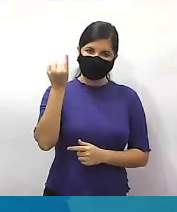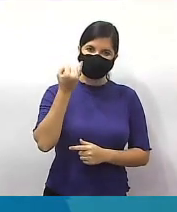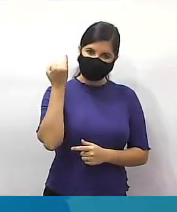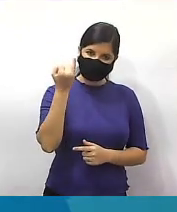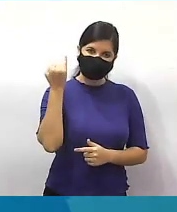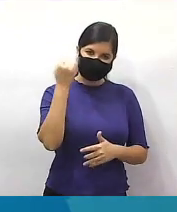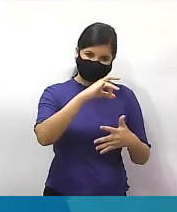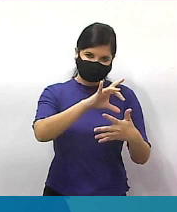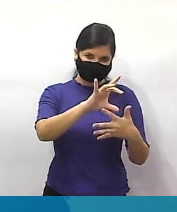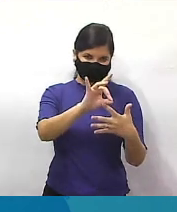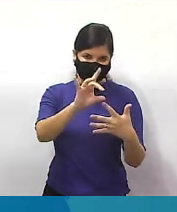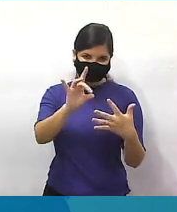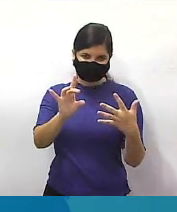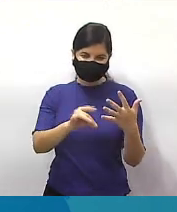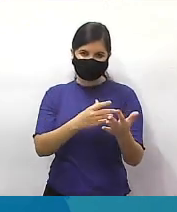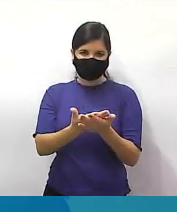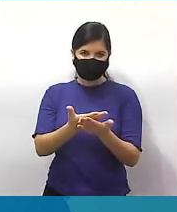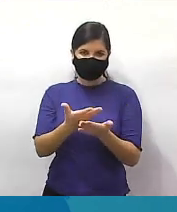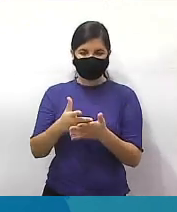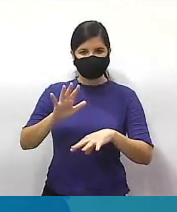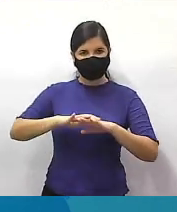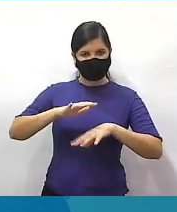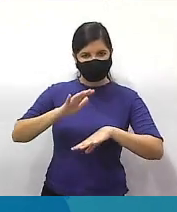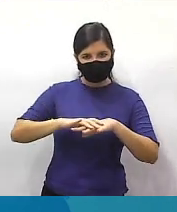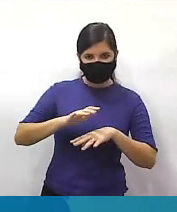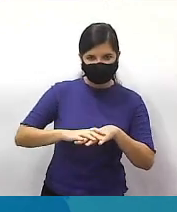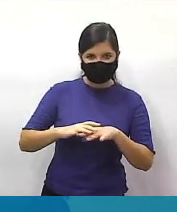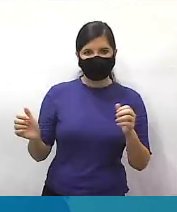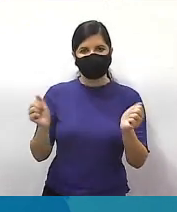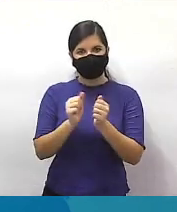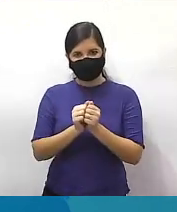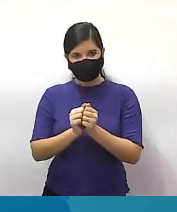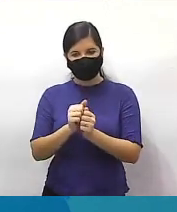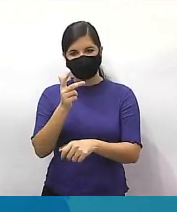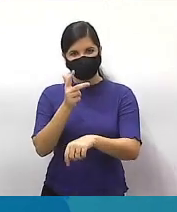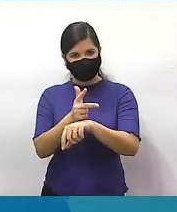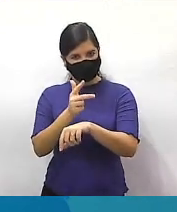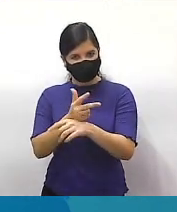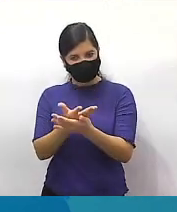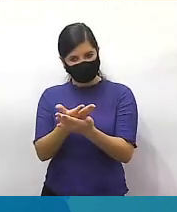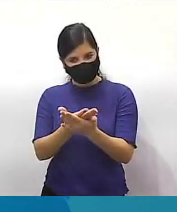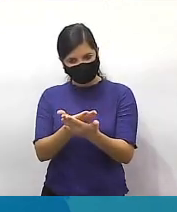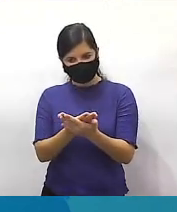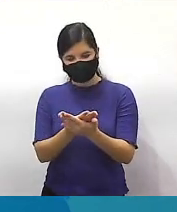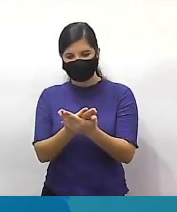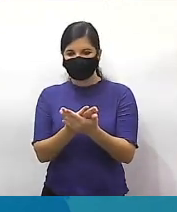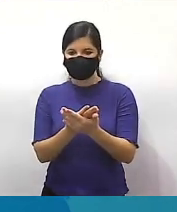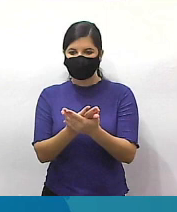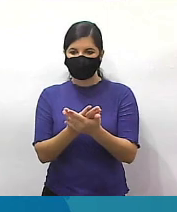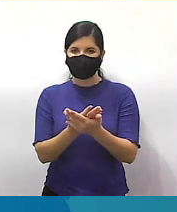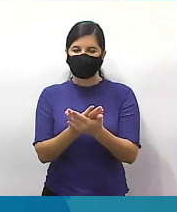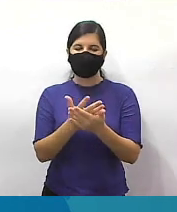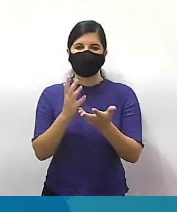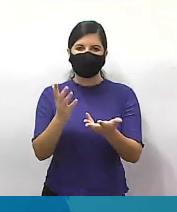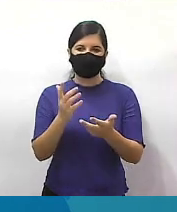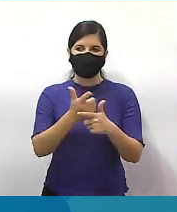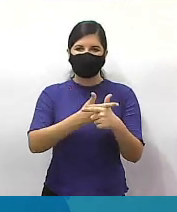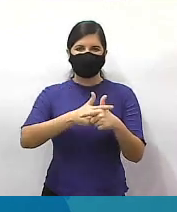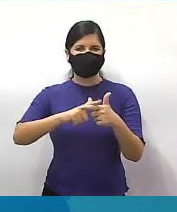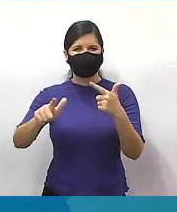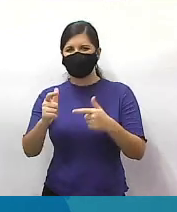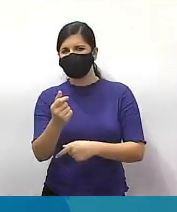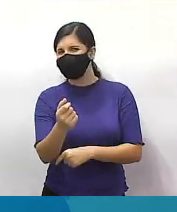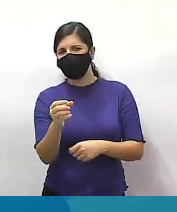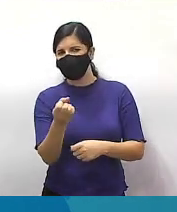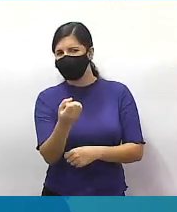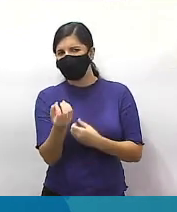para você que está estudando matemática e está conosco nas nossas videoaulas. Preste atenção. Quando é que o número é divisível por